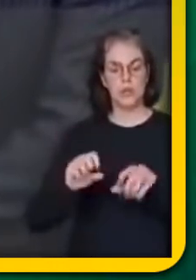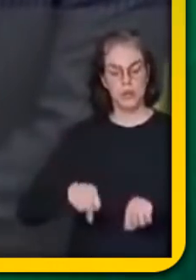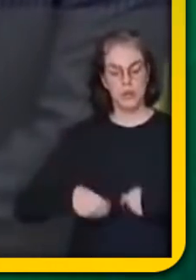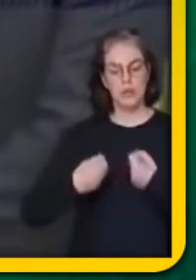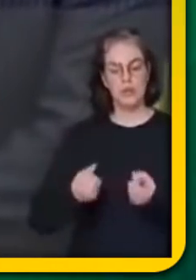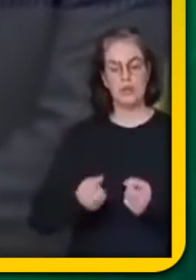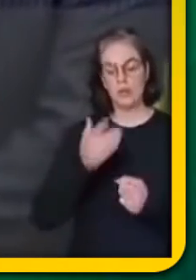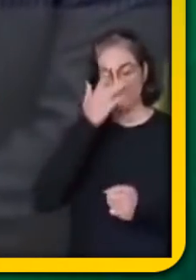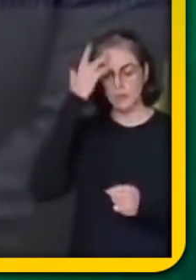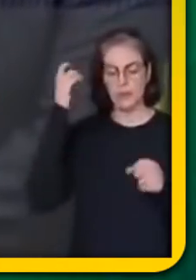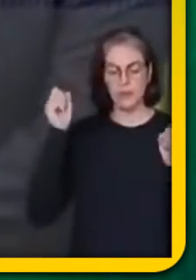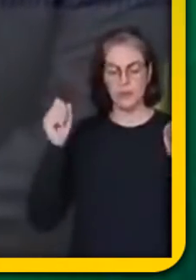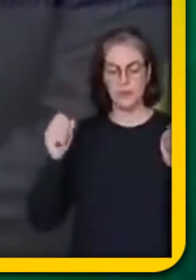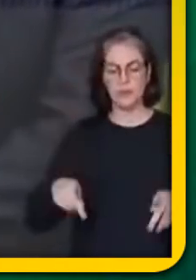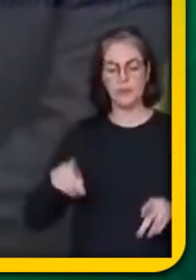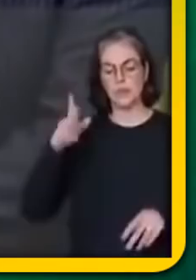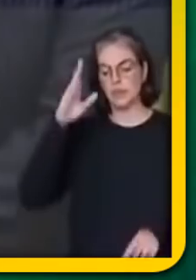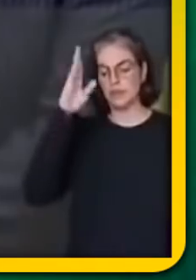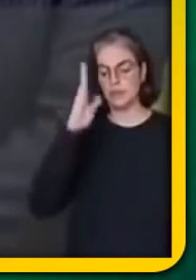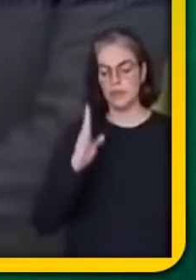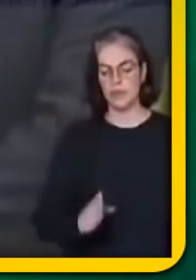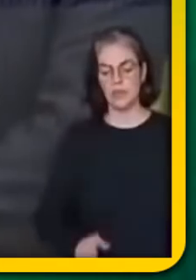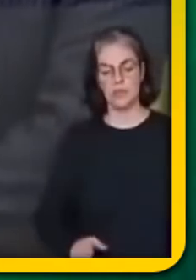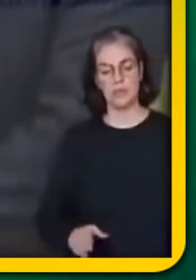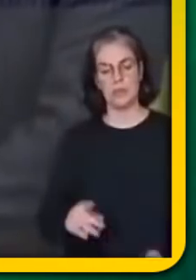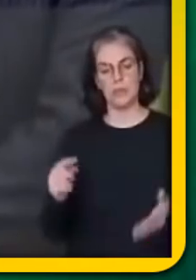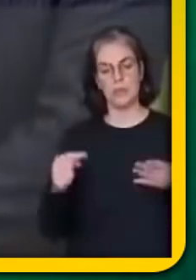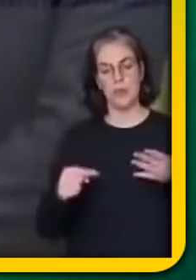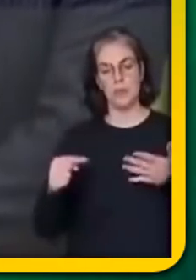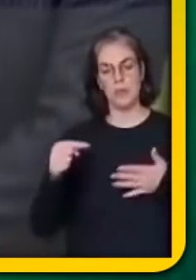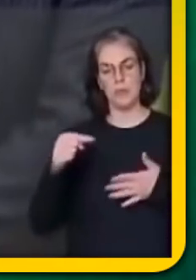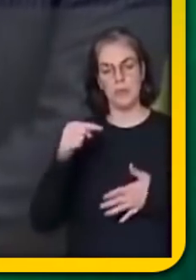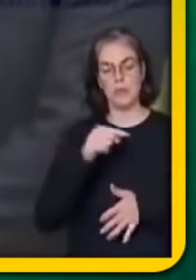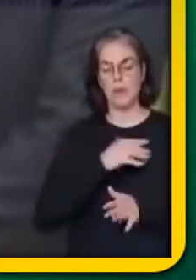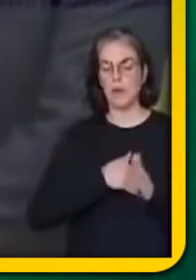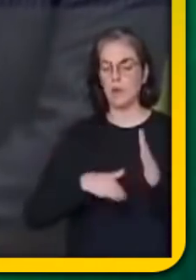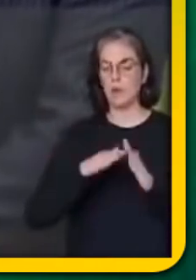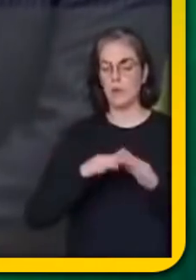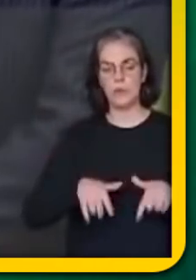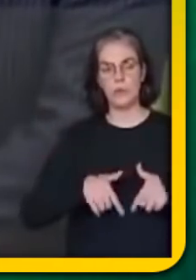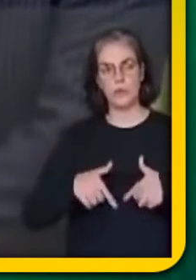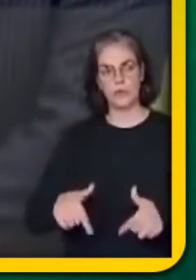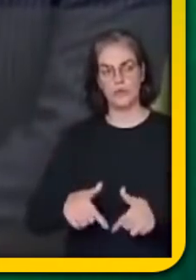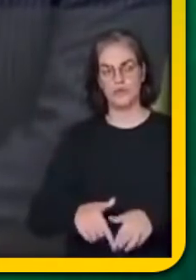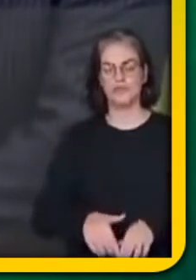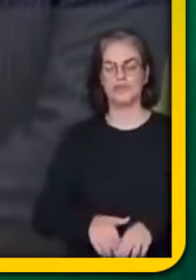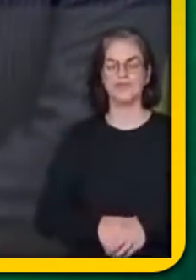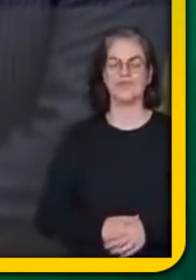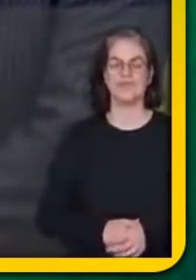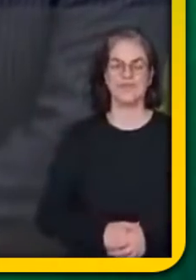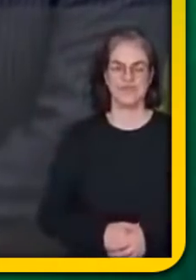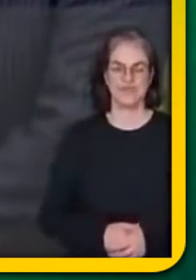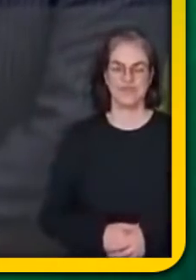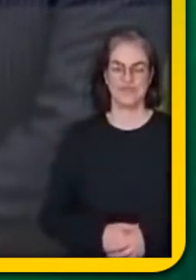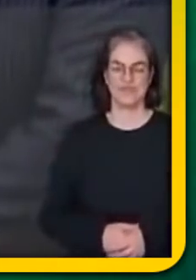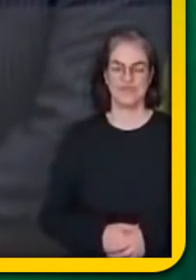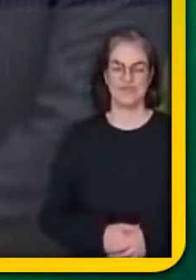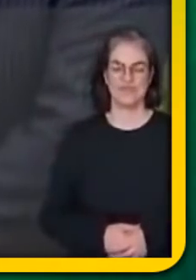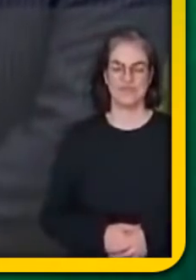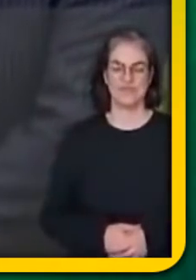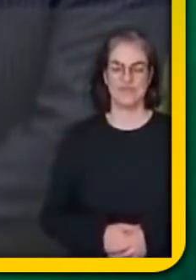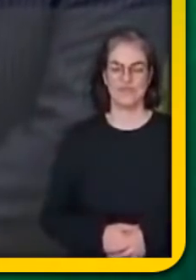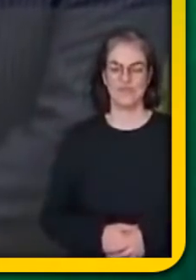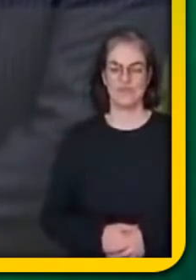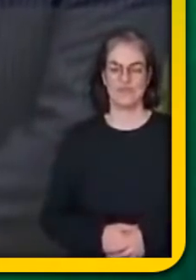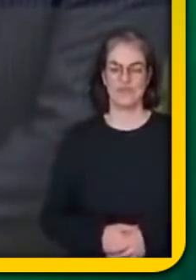aposentados de todo o país, em todas as pautas dos nossos aposentados. Os aposentados, para que a gente entenda, eu queria